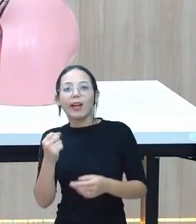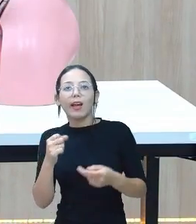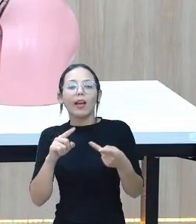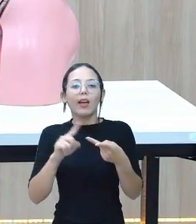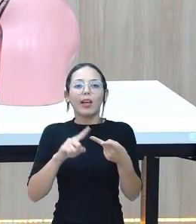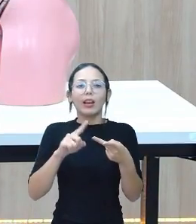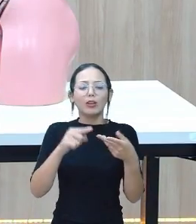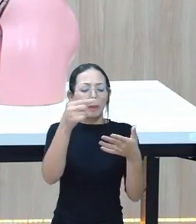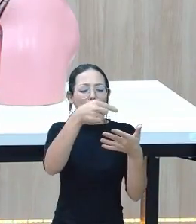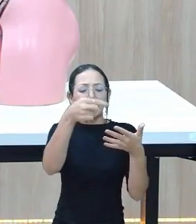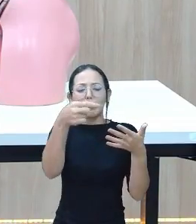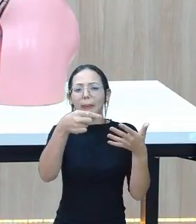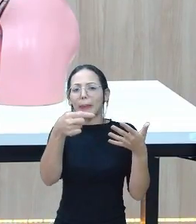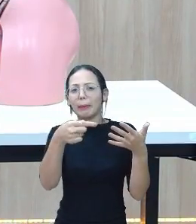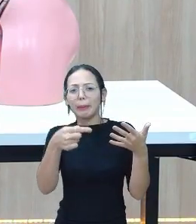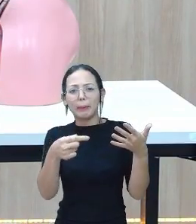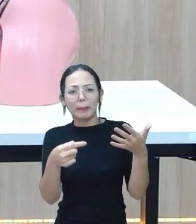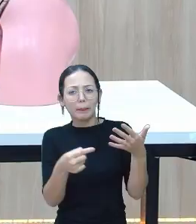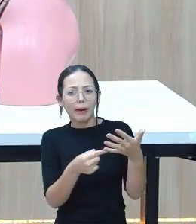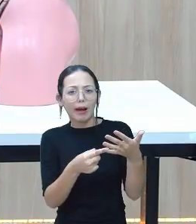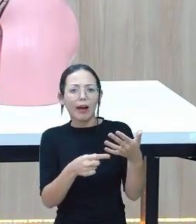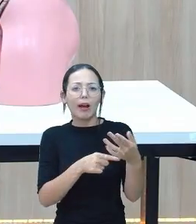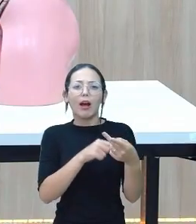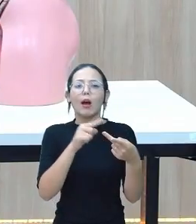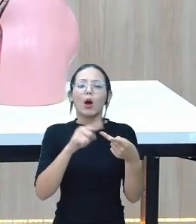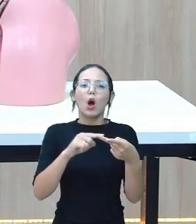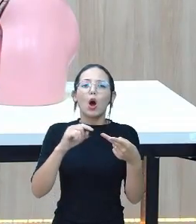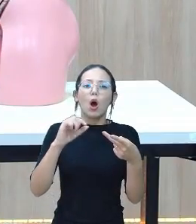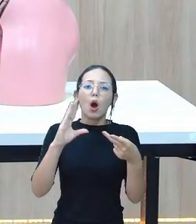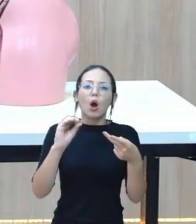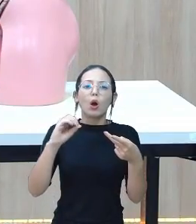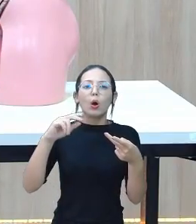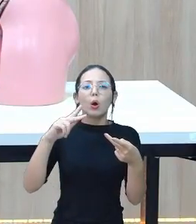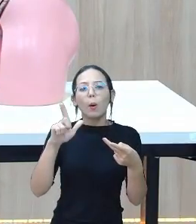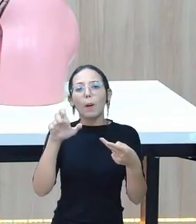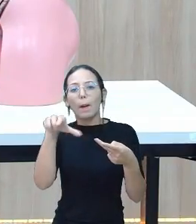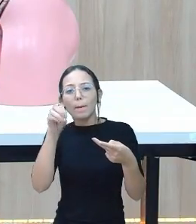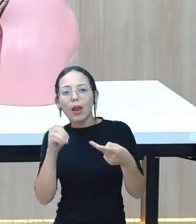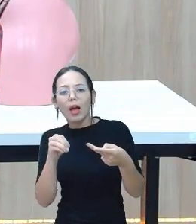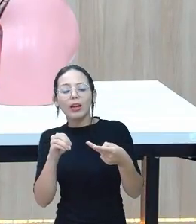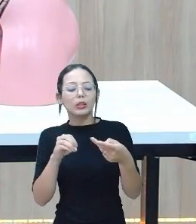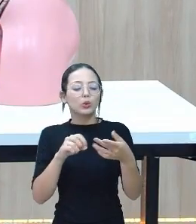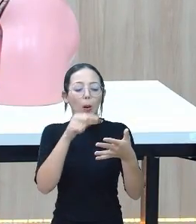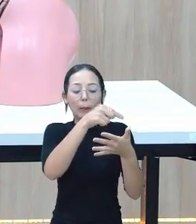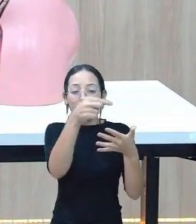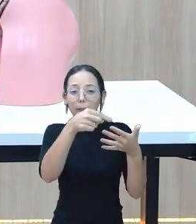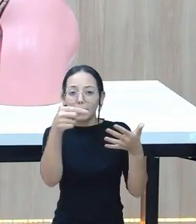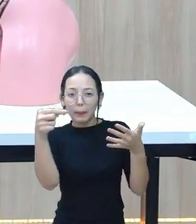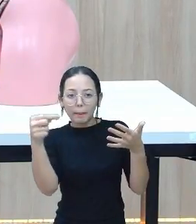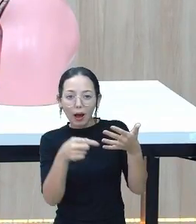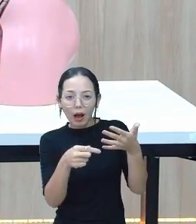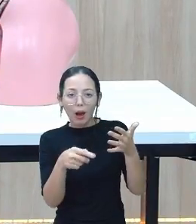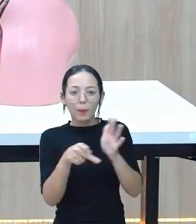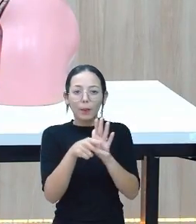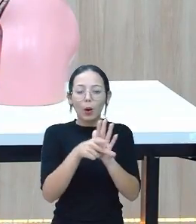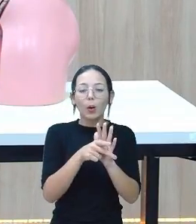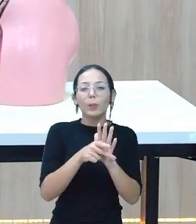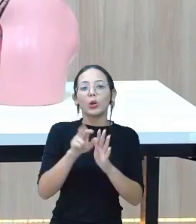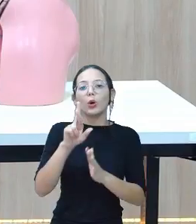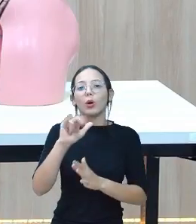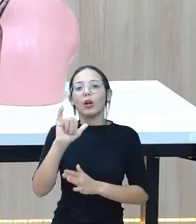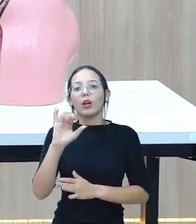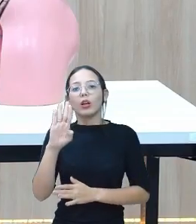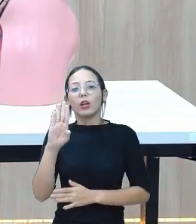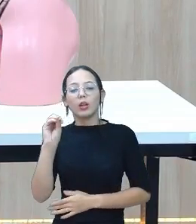mitocôndrias, como complexo de Golgi, né? Essas organelas todas que nós temos, os ribossomos,